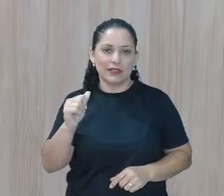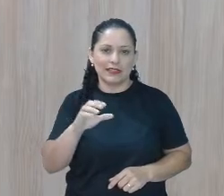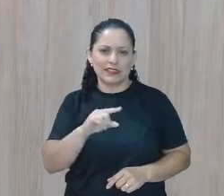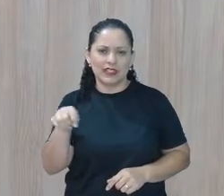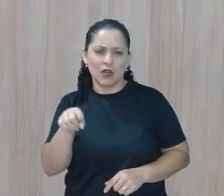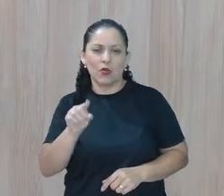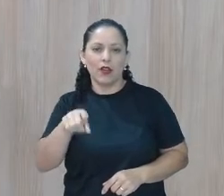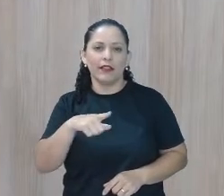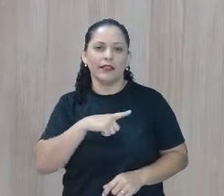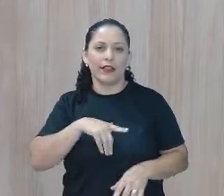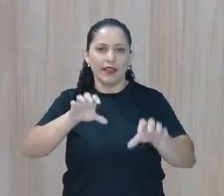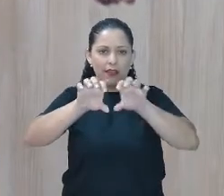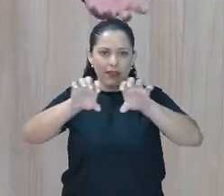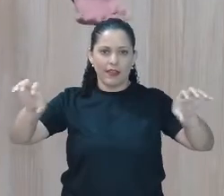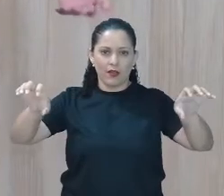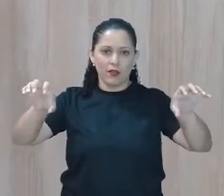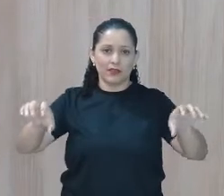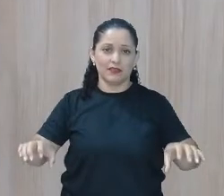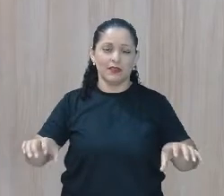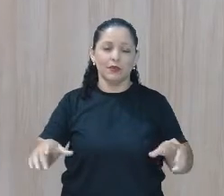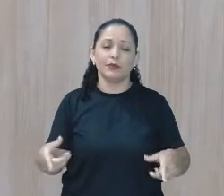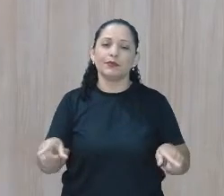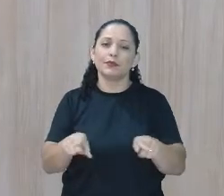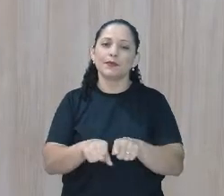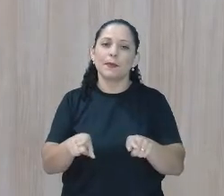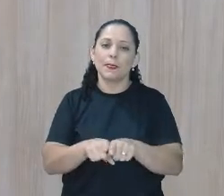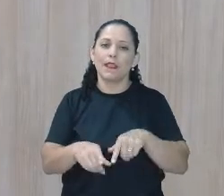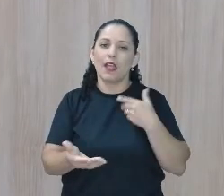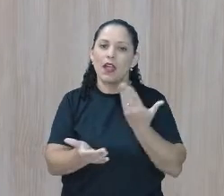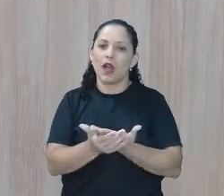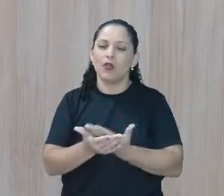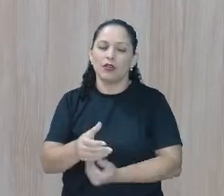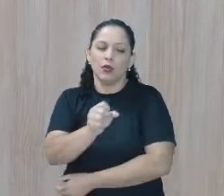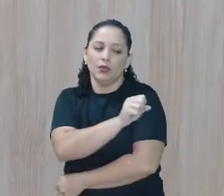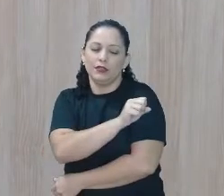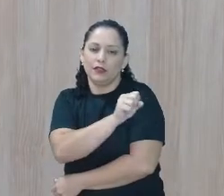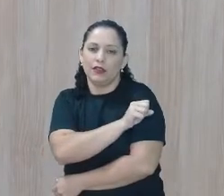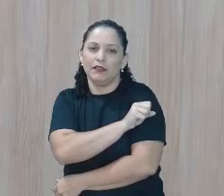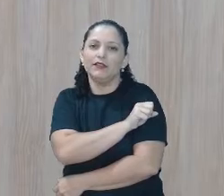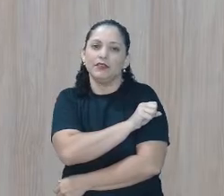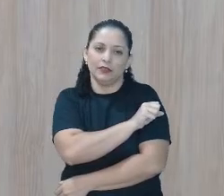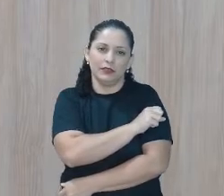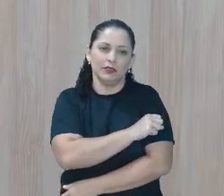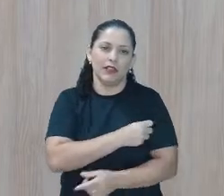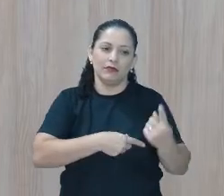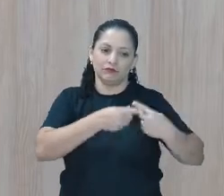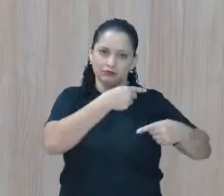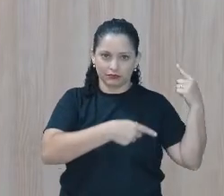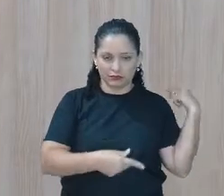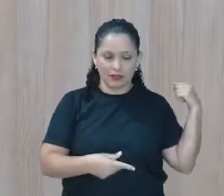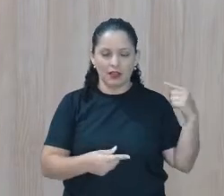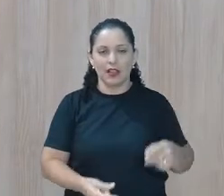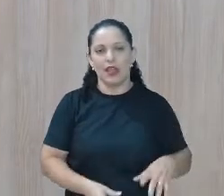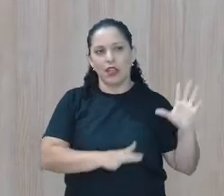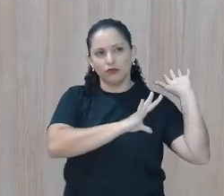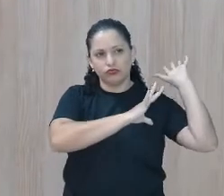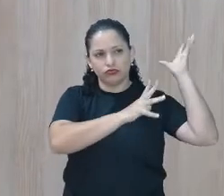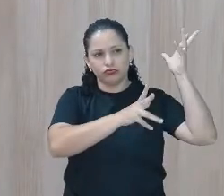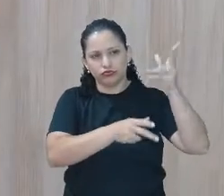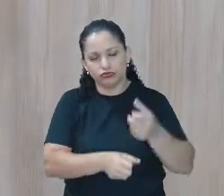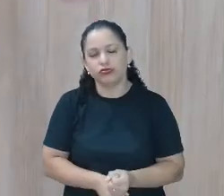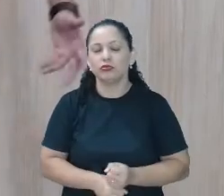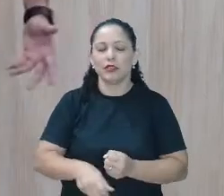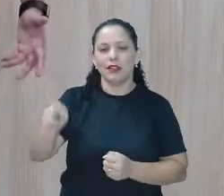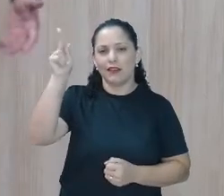Você pode voltar lá no 7º ano ou até mesmo nas aulas do 8º ano, tá? Do ano passado, relembrar aí a